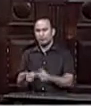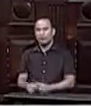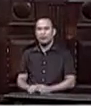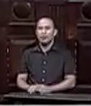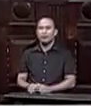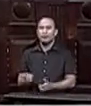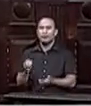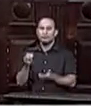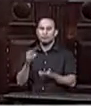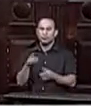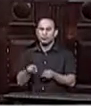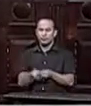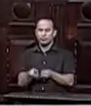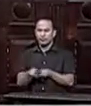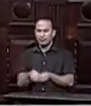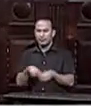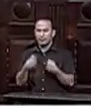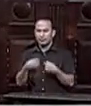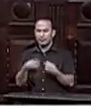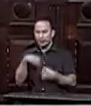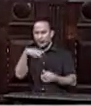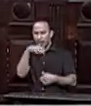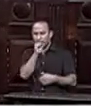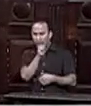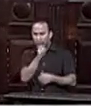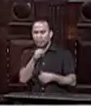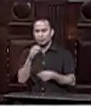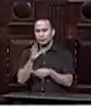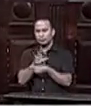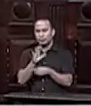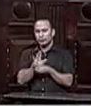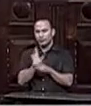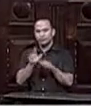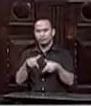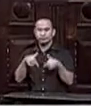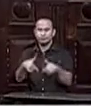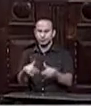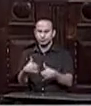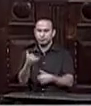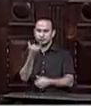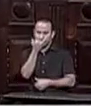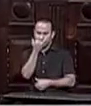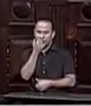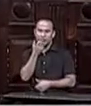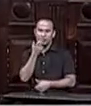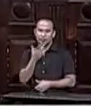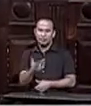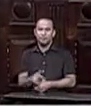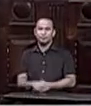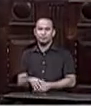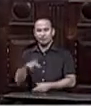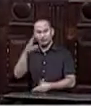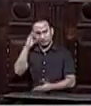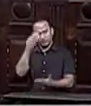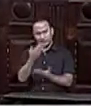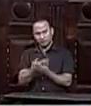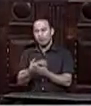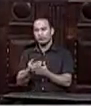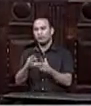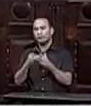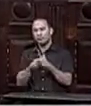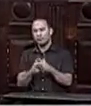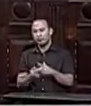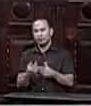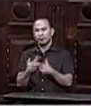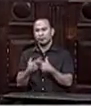com o necessário plano de emergência para essas situações. Acredito que essa legislação irá corrigir esse tema no